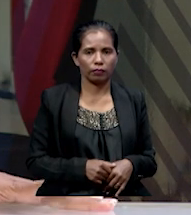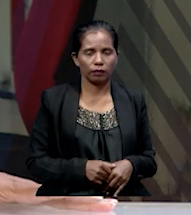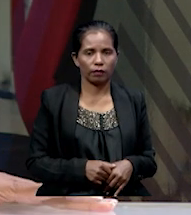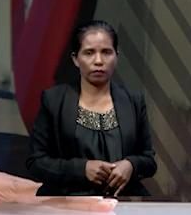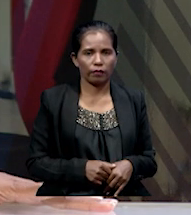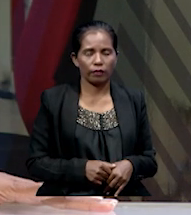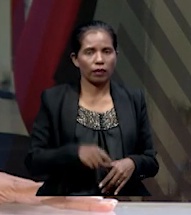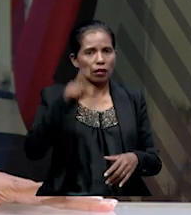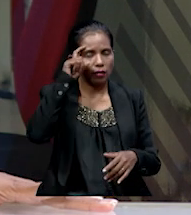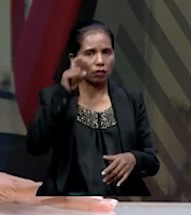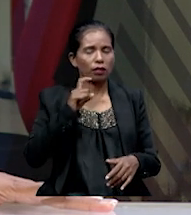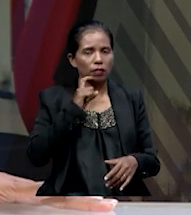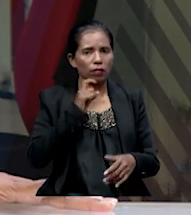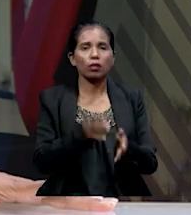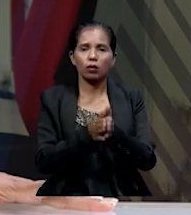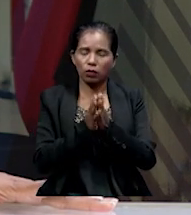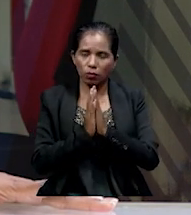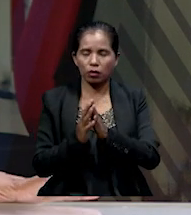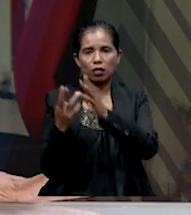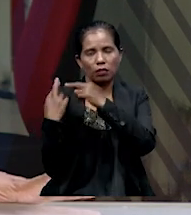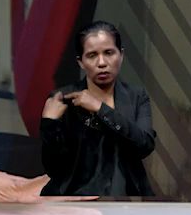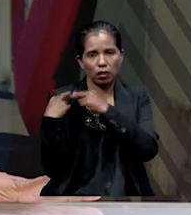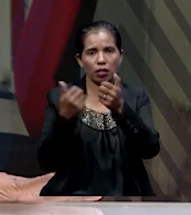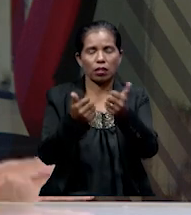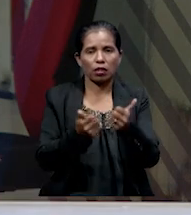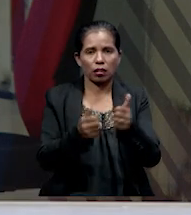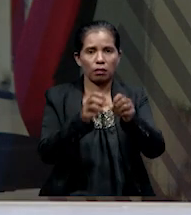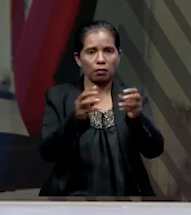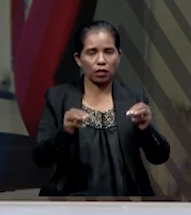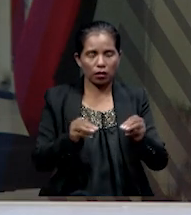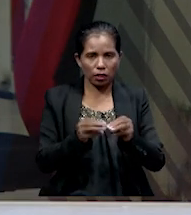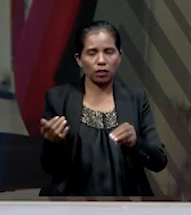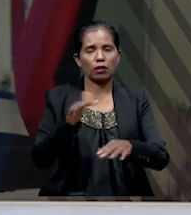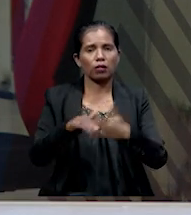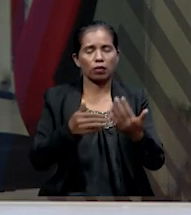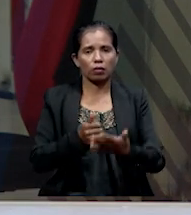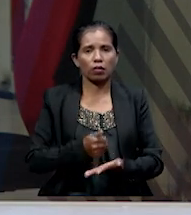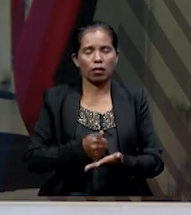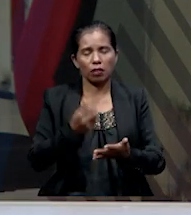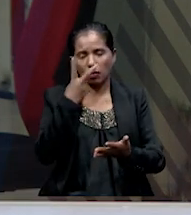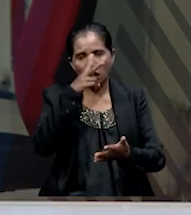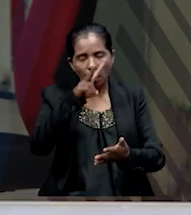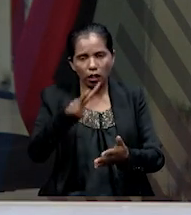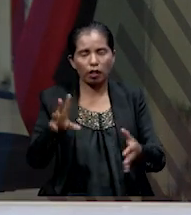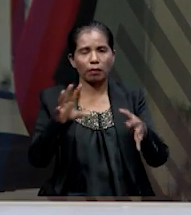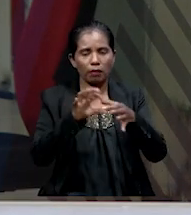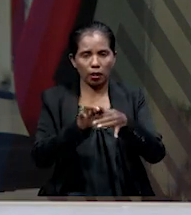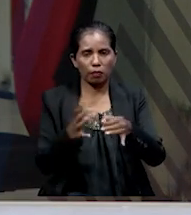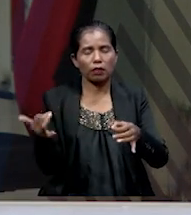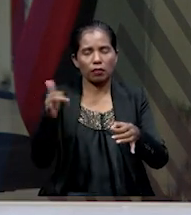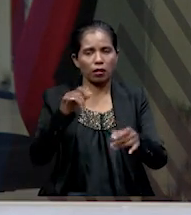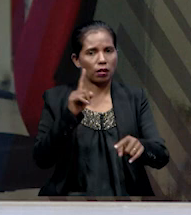Mira Nacional que relaciona no Guzmão, o sub-responsável arte marcial será a total matamba membro será o de la bela e cria conflito,